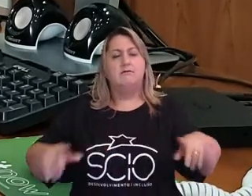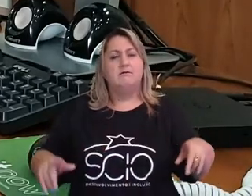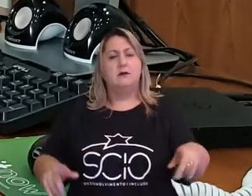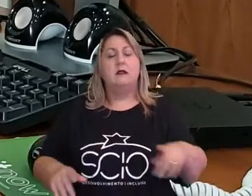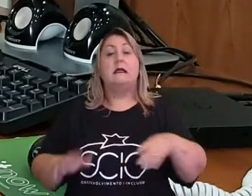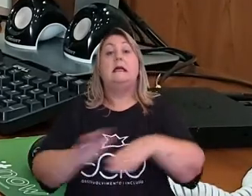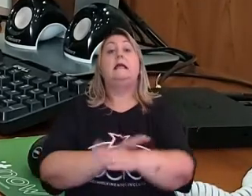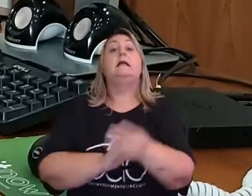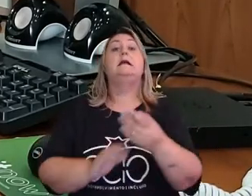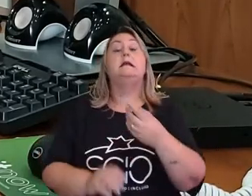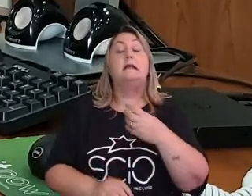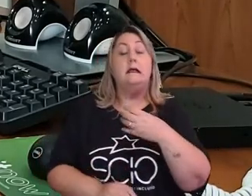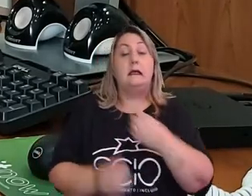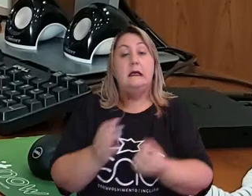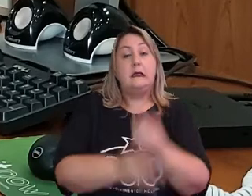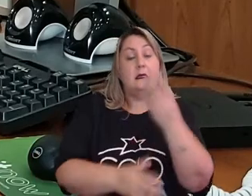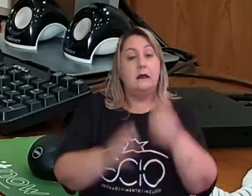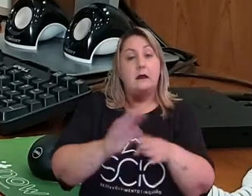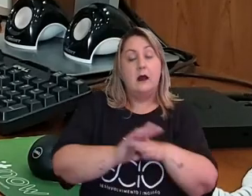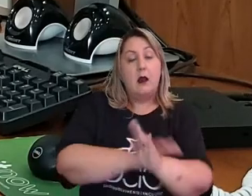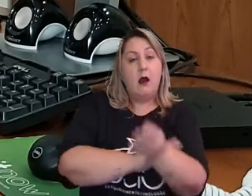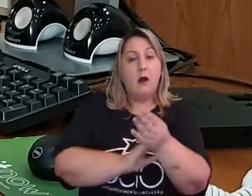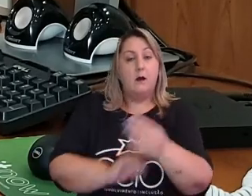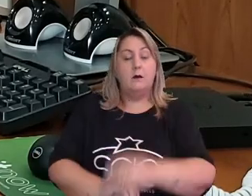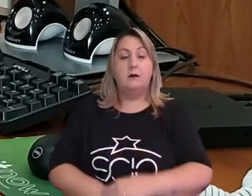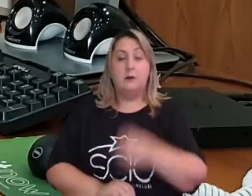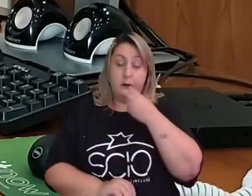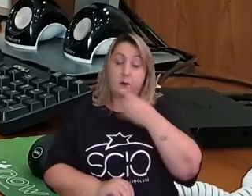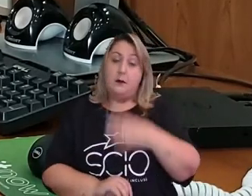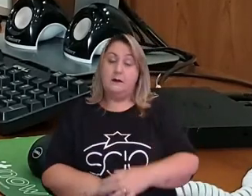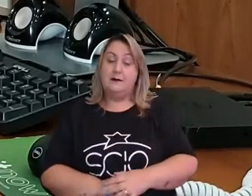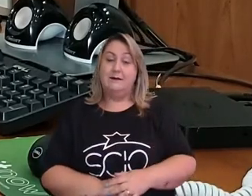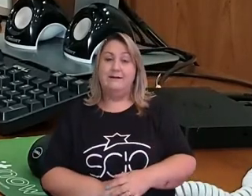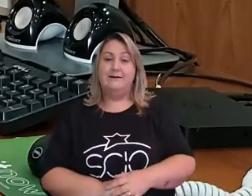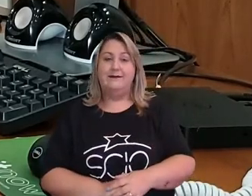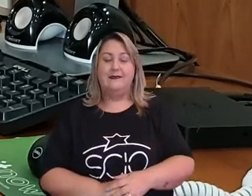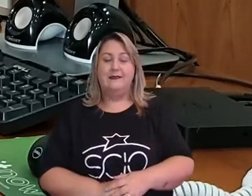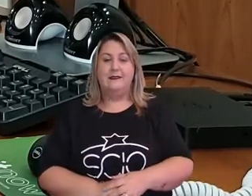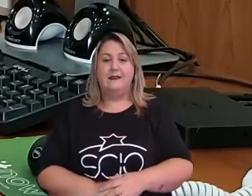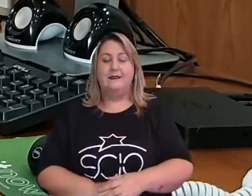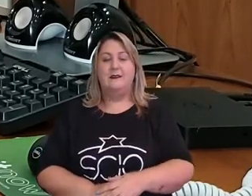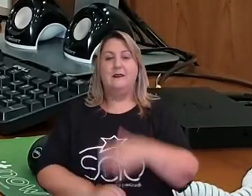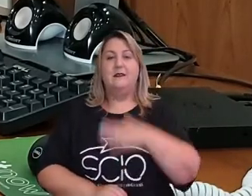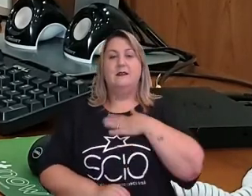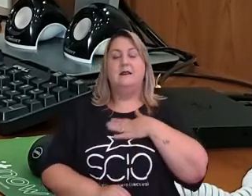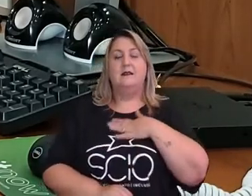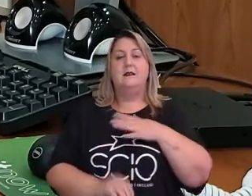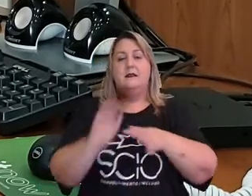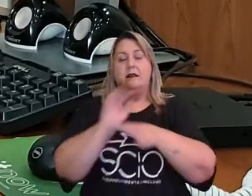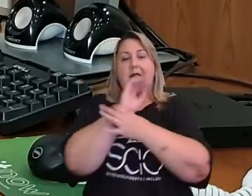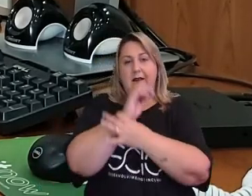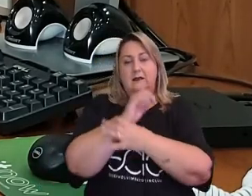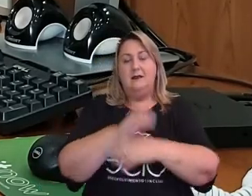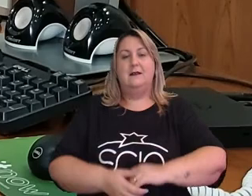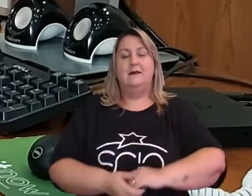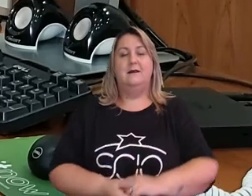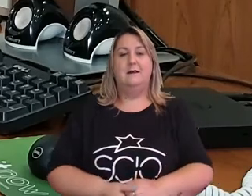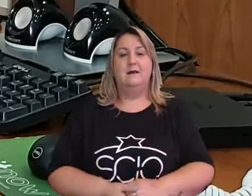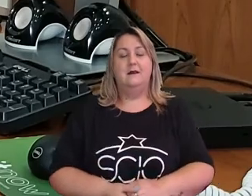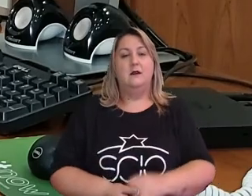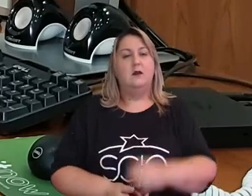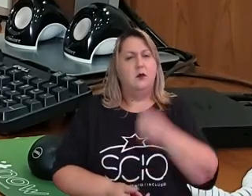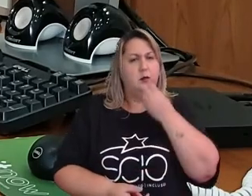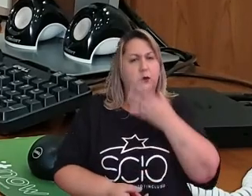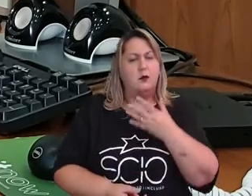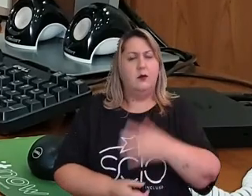de vocês, pensem nos bons hábitos, e os hábitos que vão gerar bons comportamentos, que vão trazer bons resultados de segurança, como a gente traz. Então, é muito